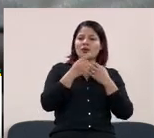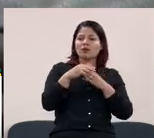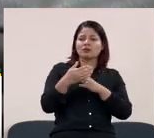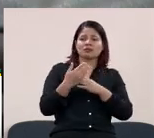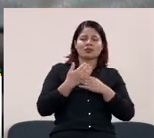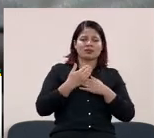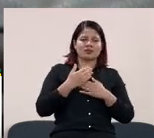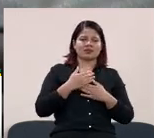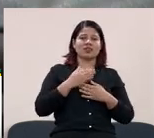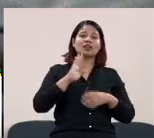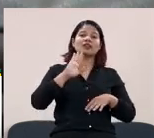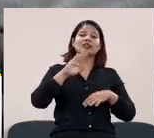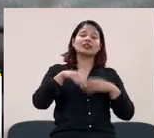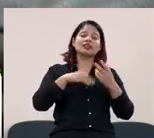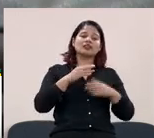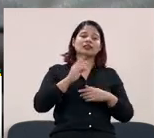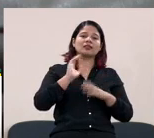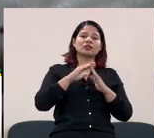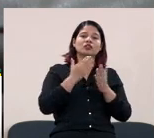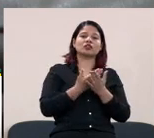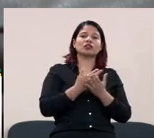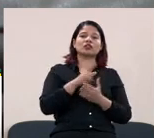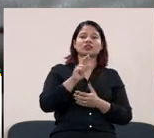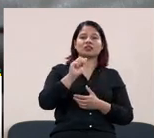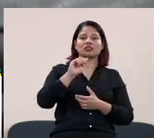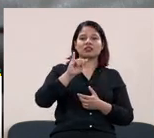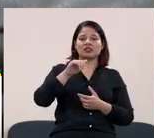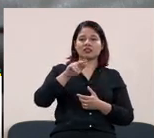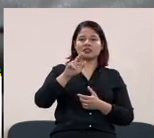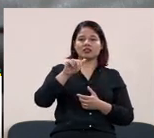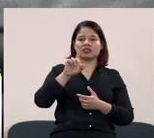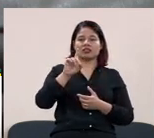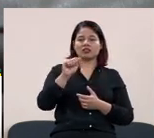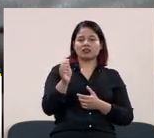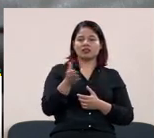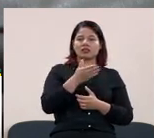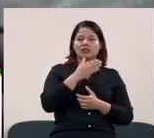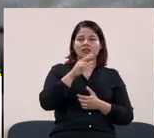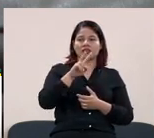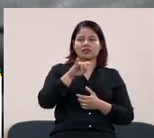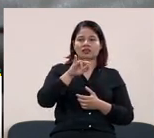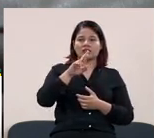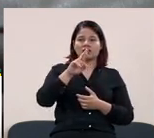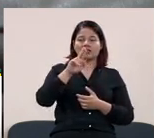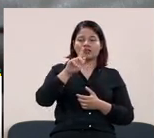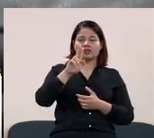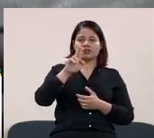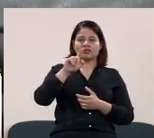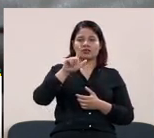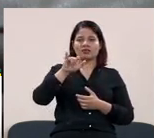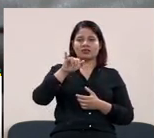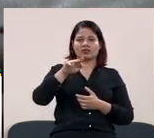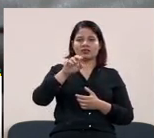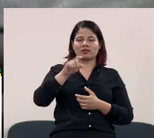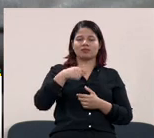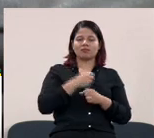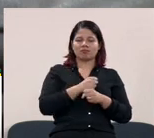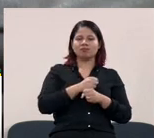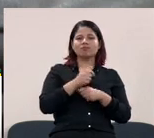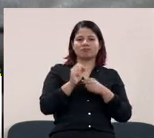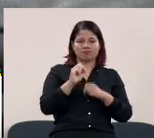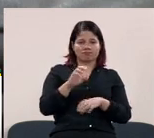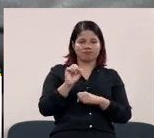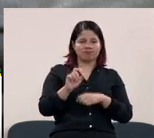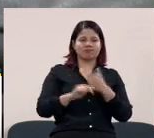Depois fui para Raimunda Virgulino, fiquei também alguns anos lá, até que